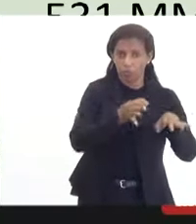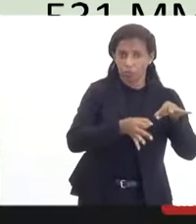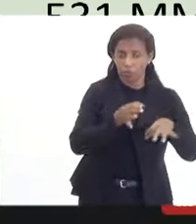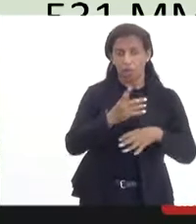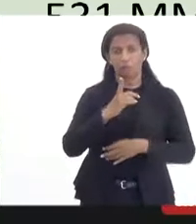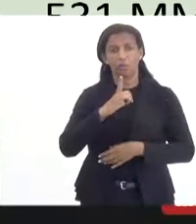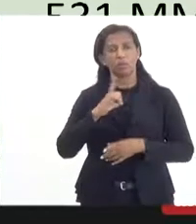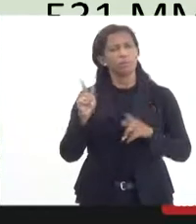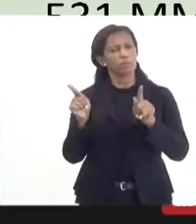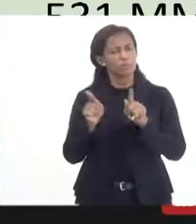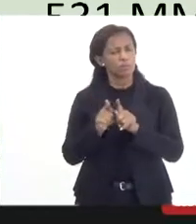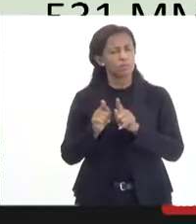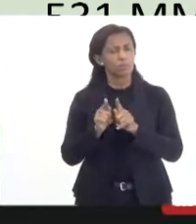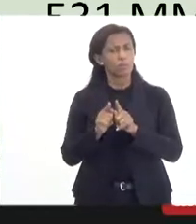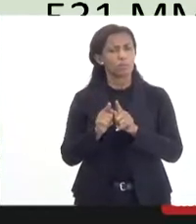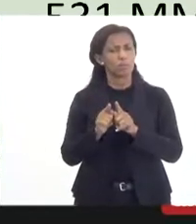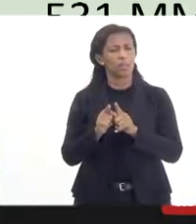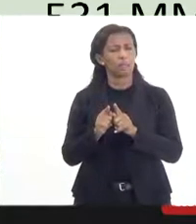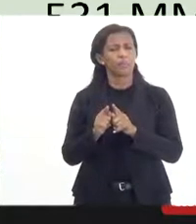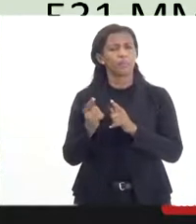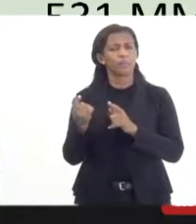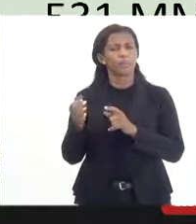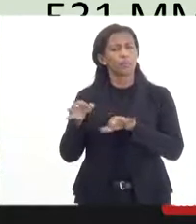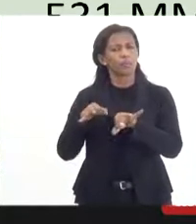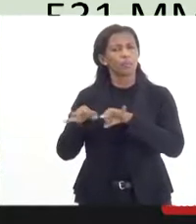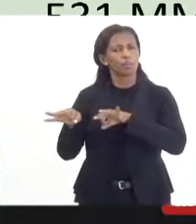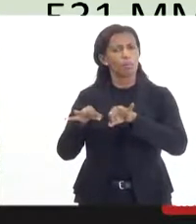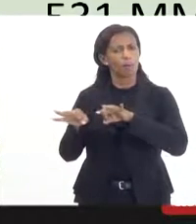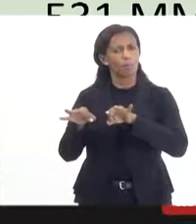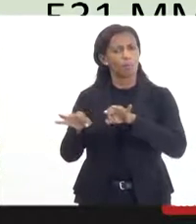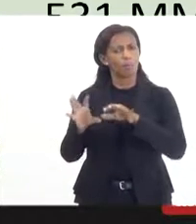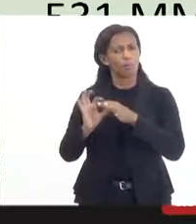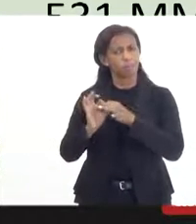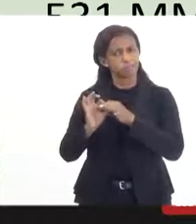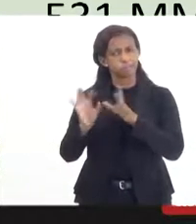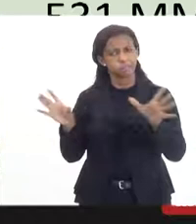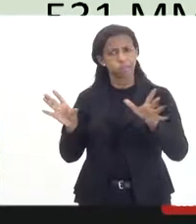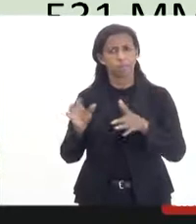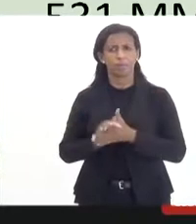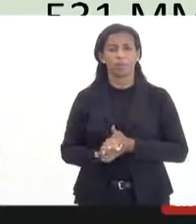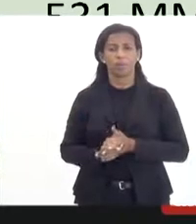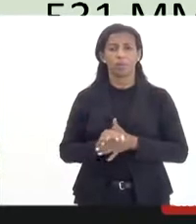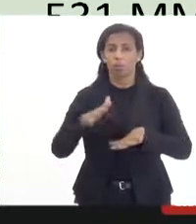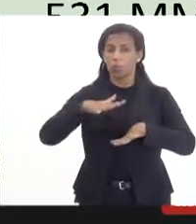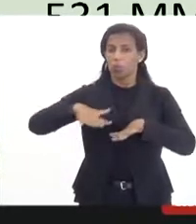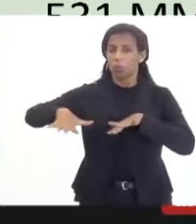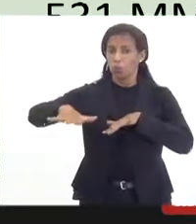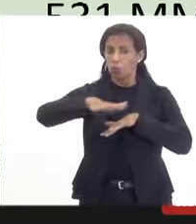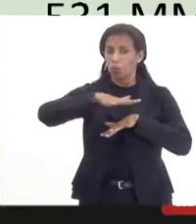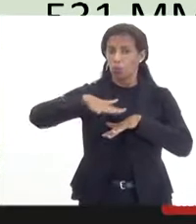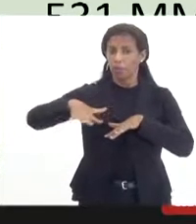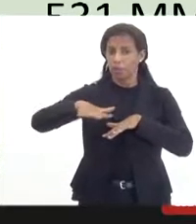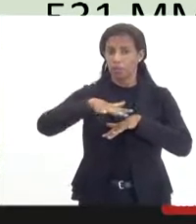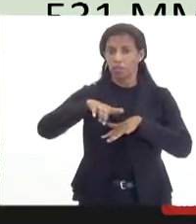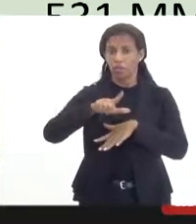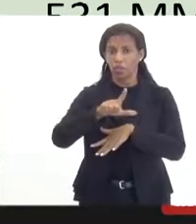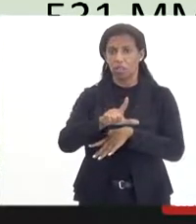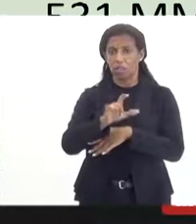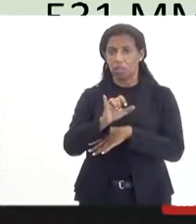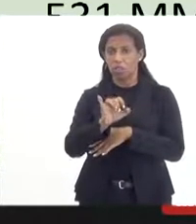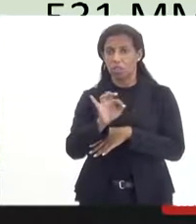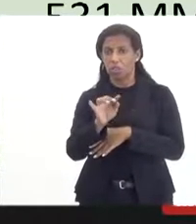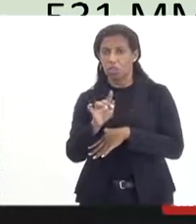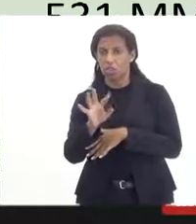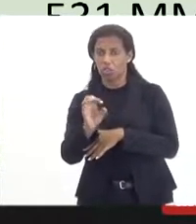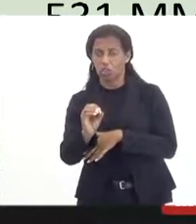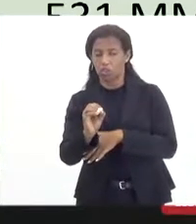de maneira espontânea, mostrado aí que o ambiente de litígio, muito embora em